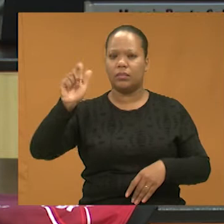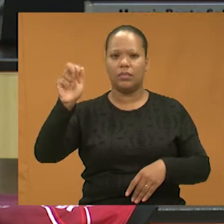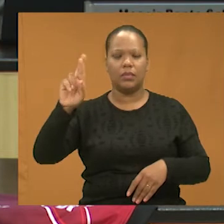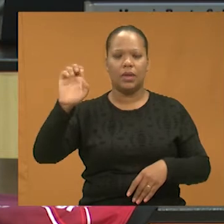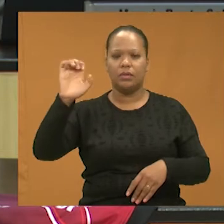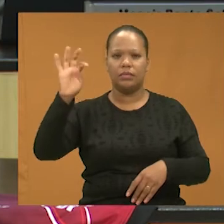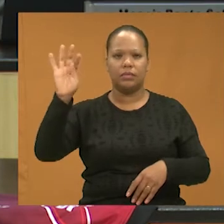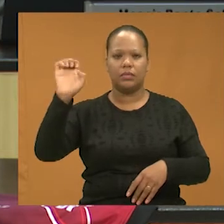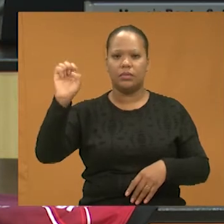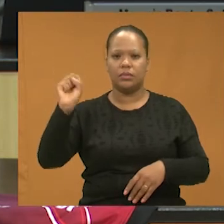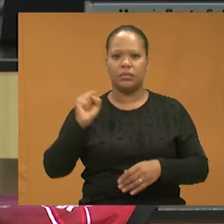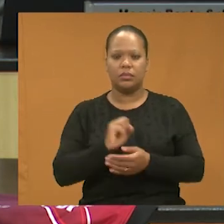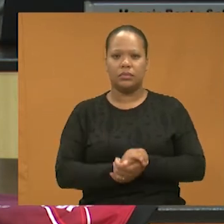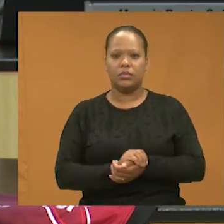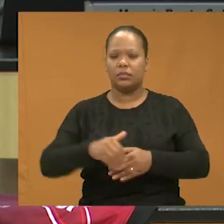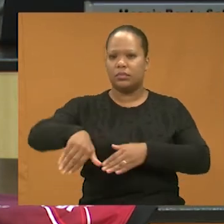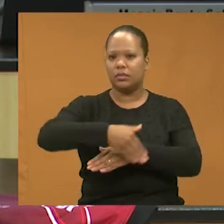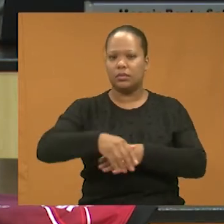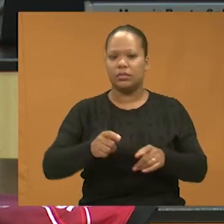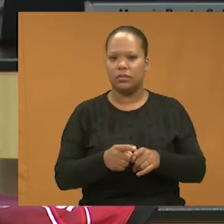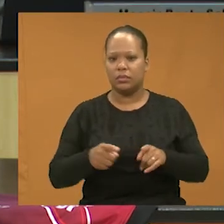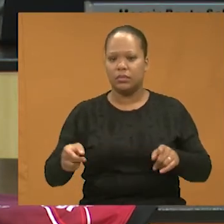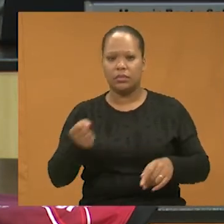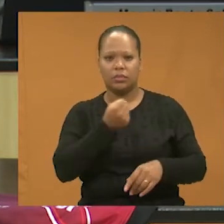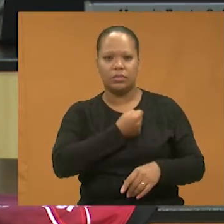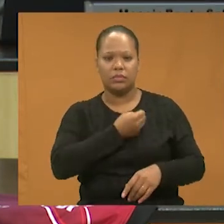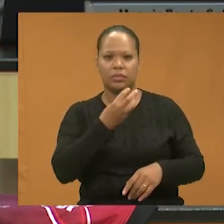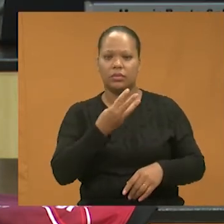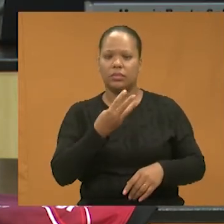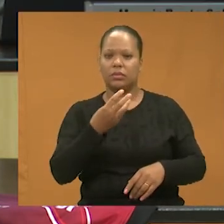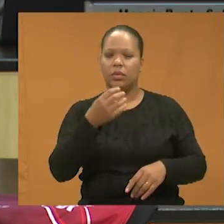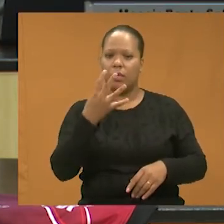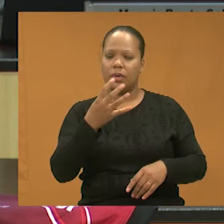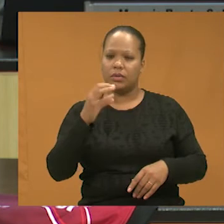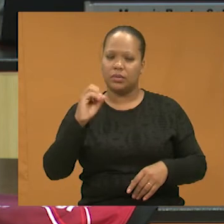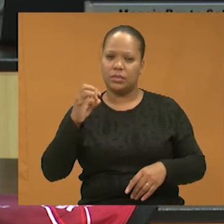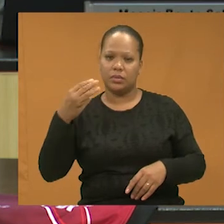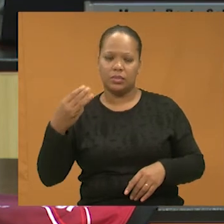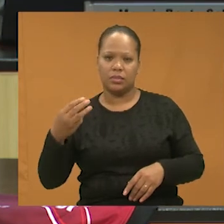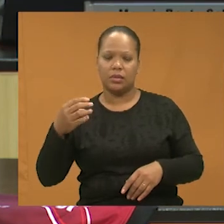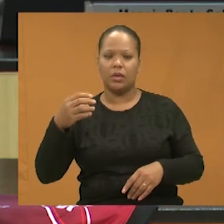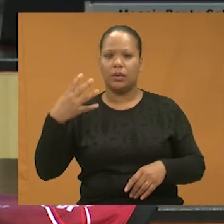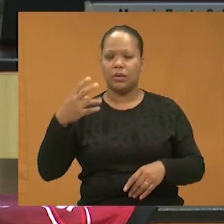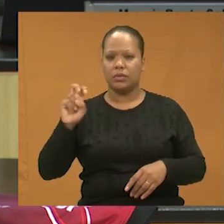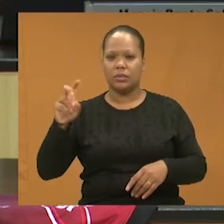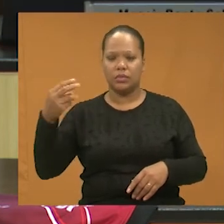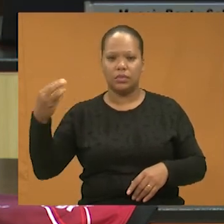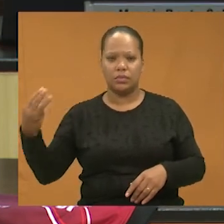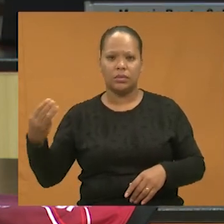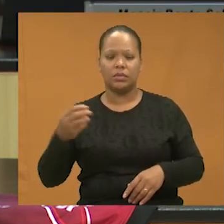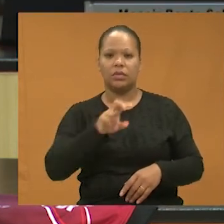Meia Lua, a respeito dos trechos compreendidos do número 403 ao número 453 e do